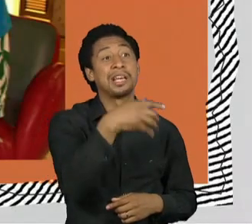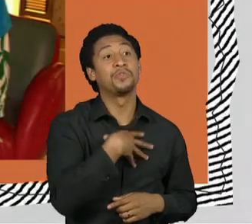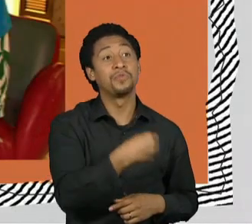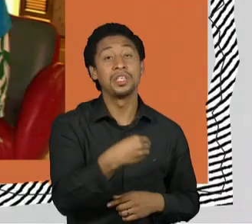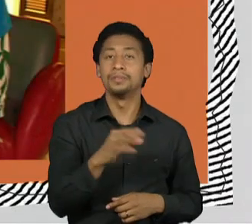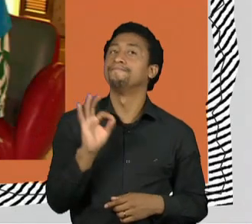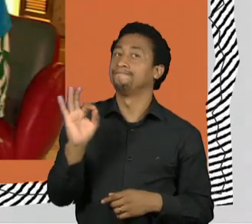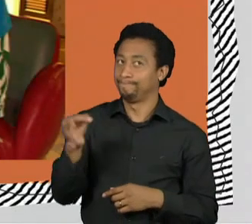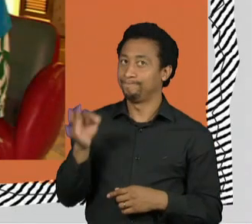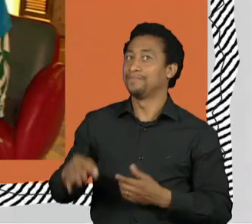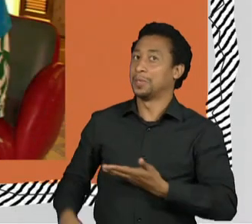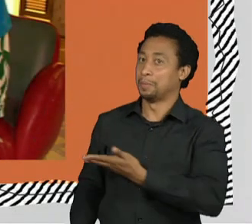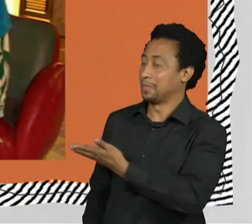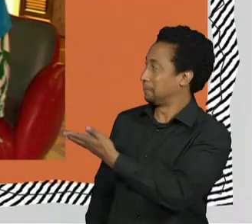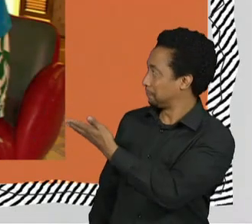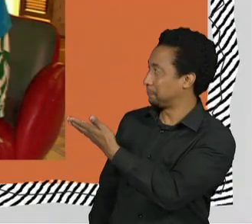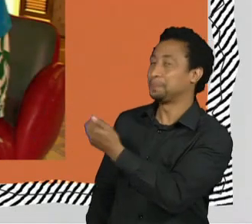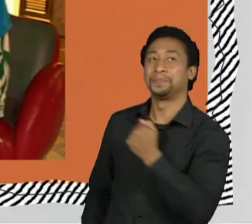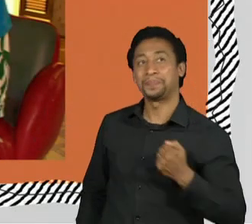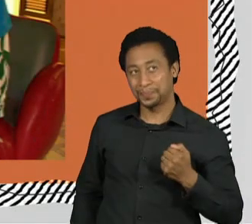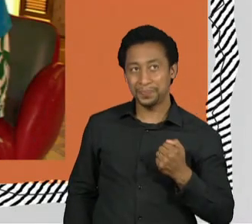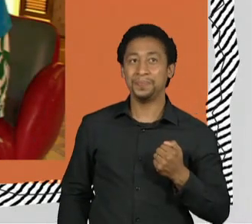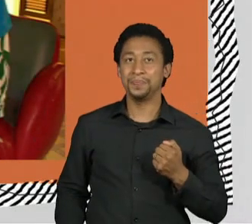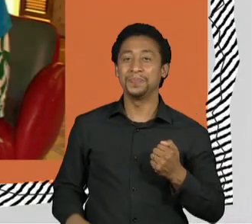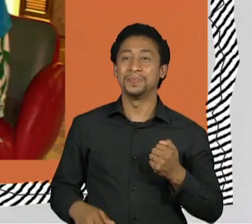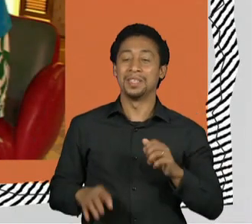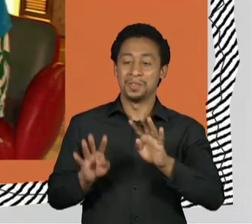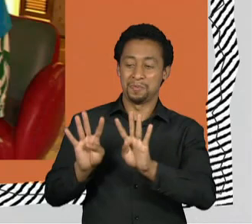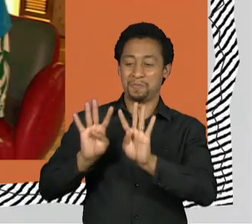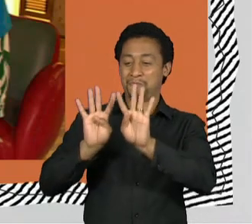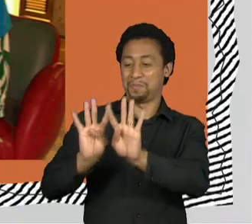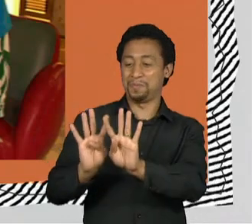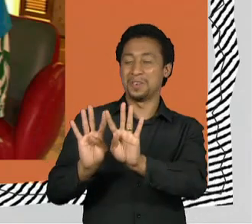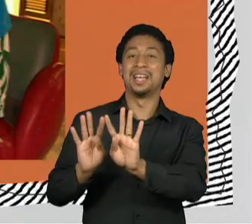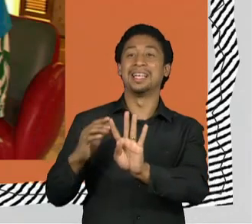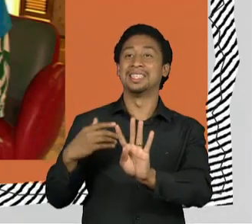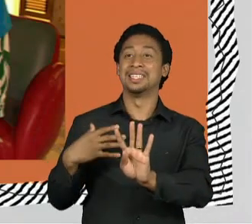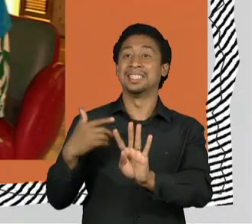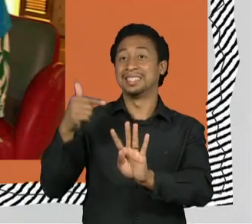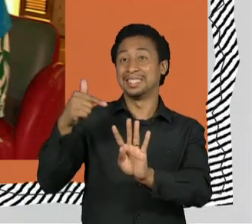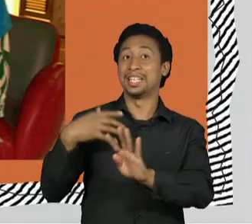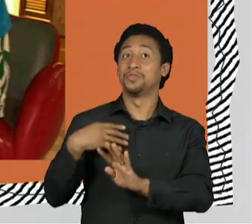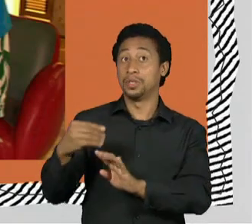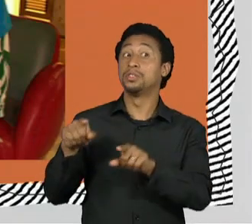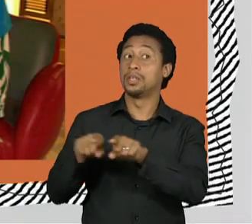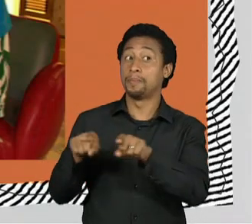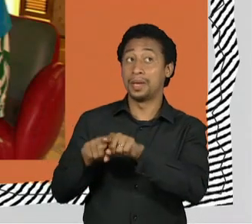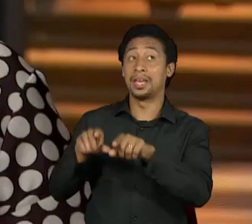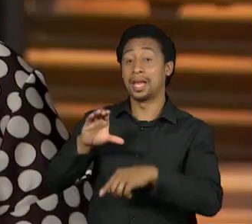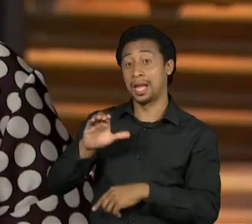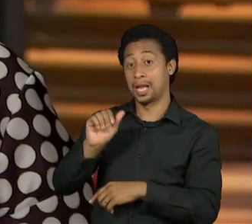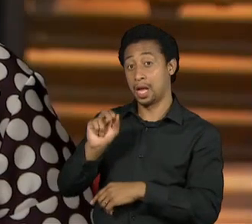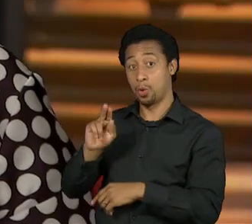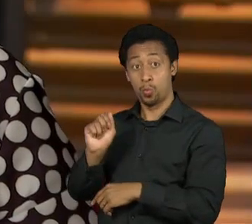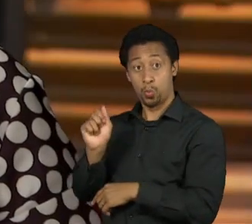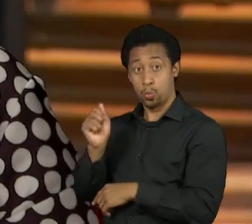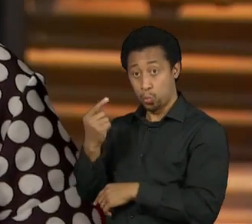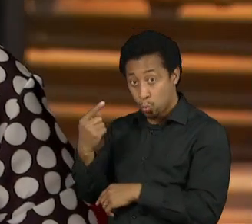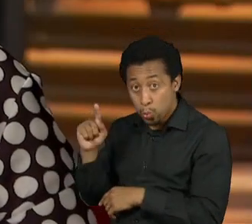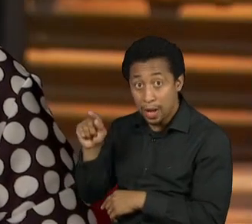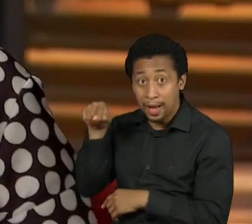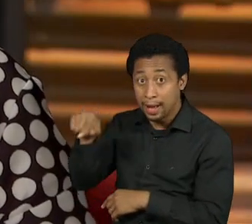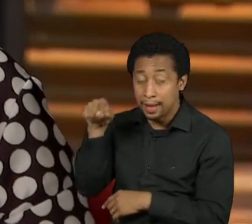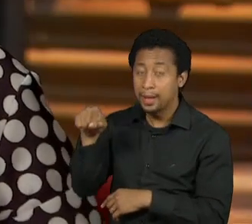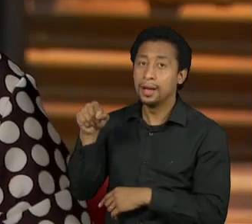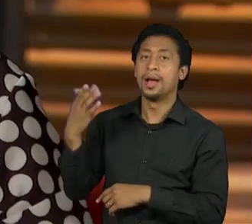papéis O o Leonardo Brício o Pedro né se não caiu Pilar dubla Cauã que tava vindo dá uma E aí era uma coisa meio